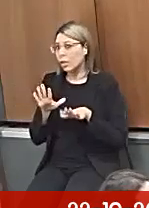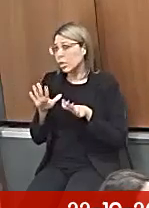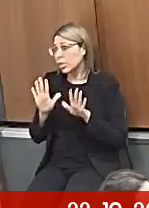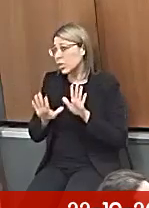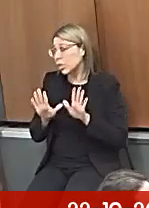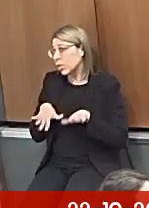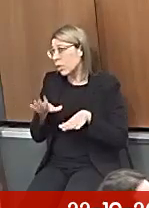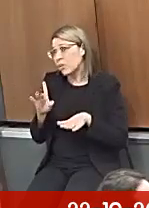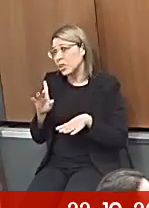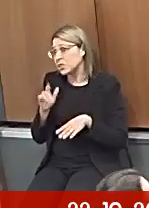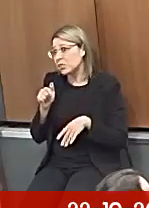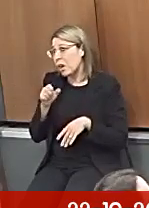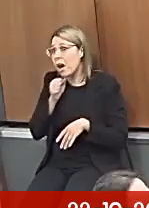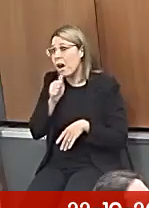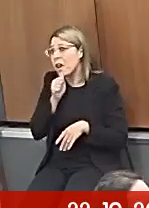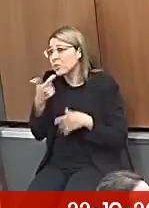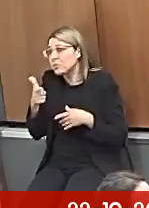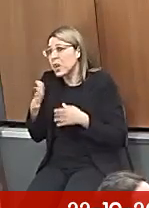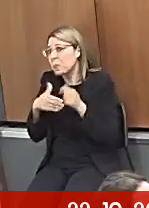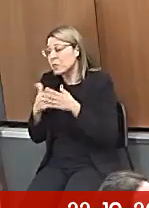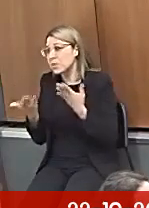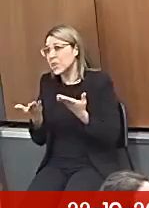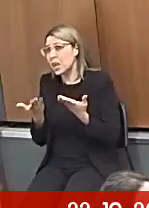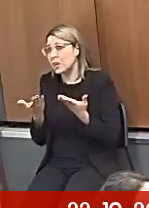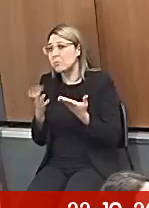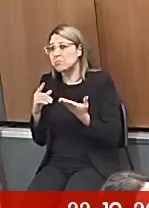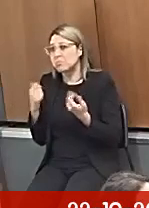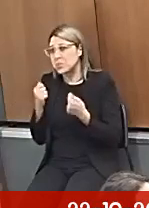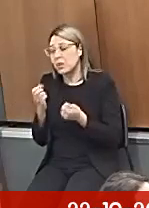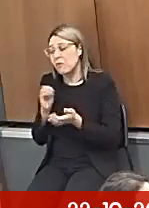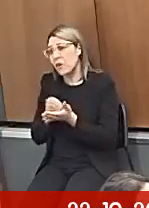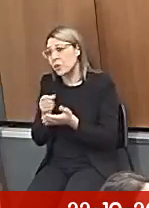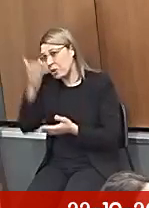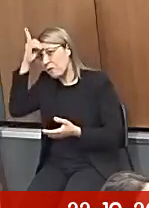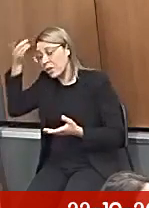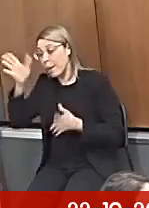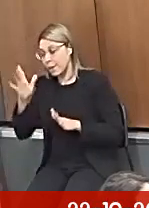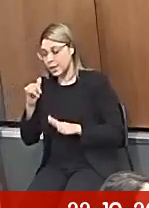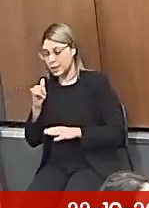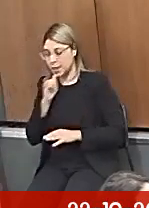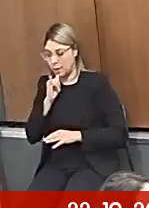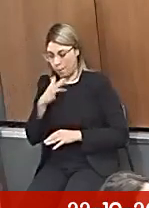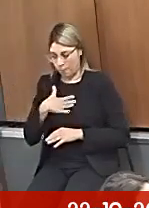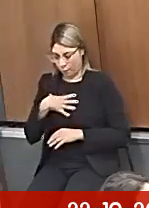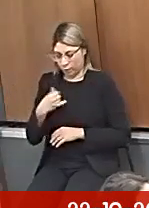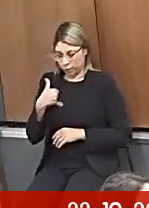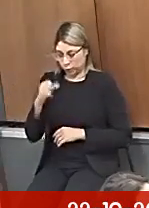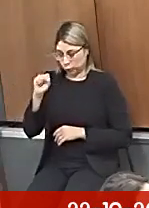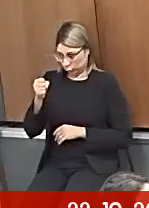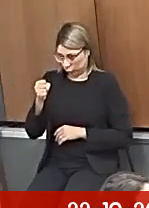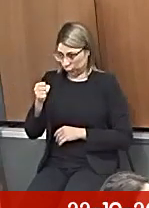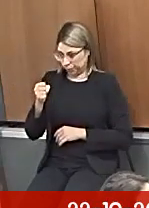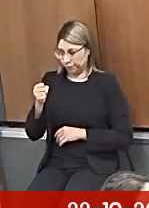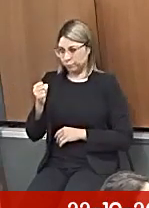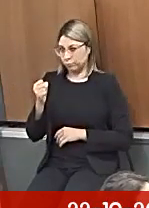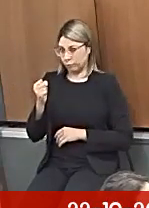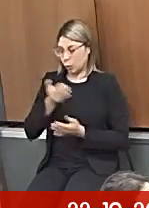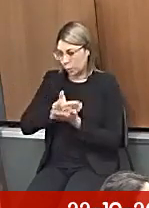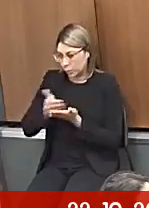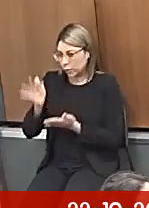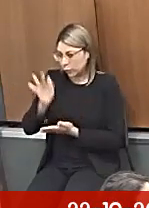inventadas. Né? A chance do meu filho, que tem 8 anos de idade, quando ele for para a